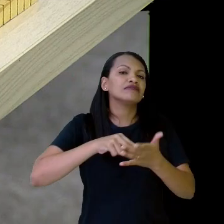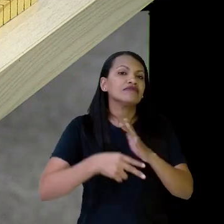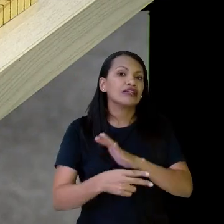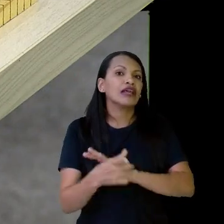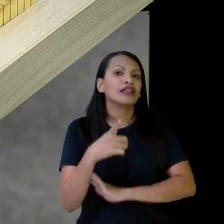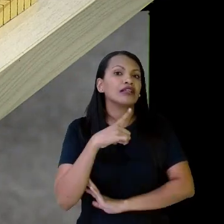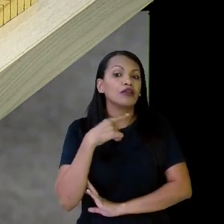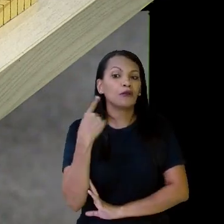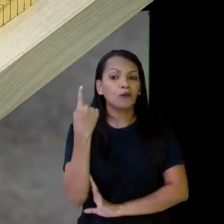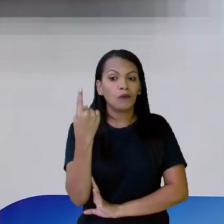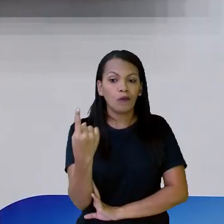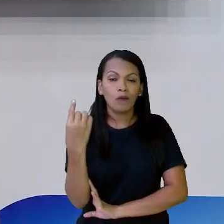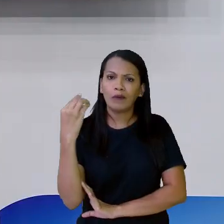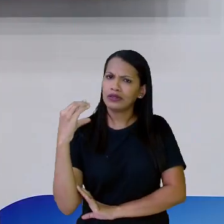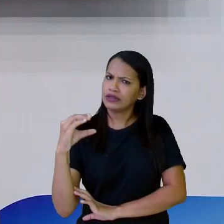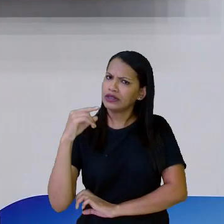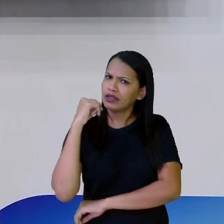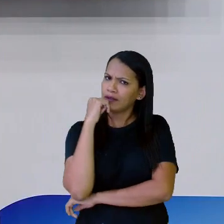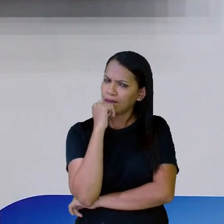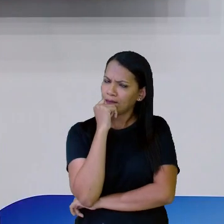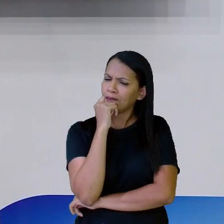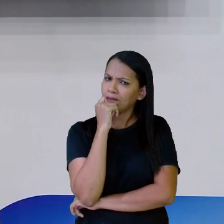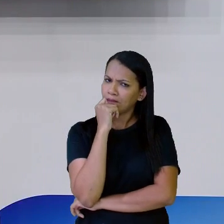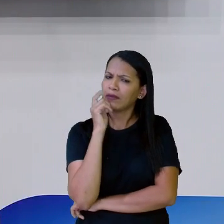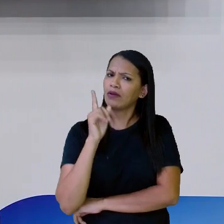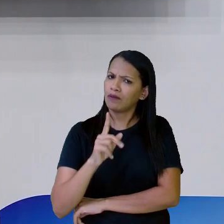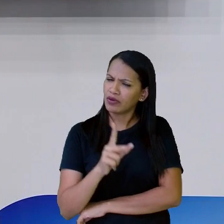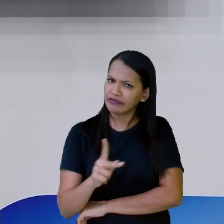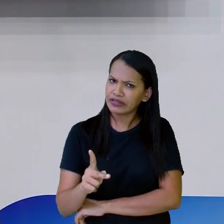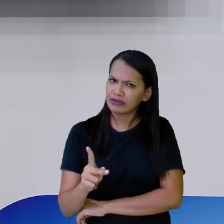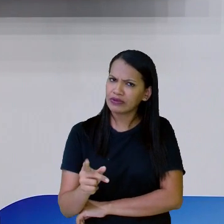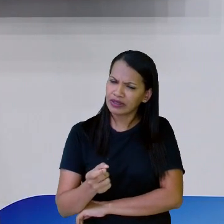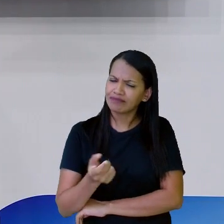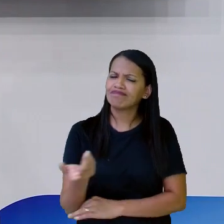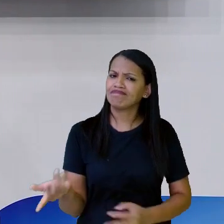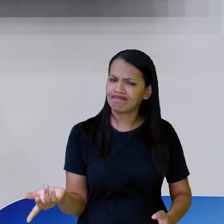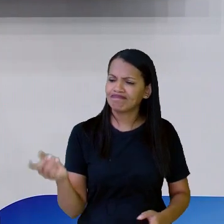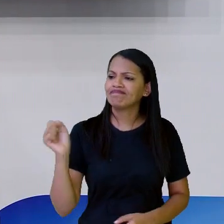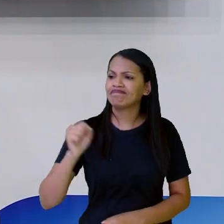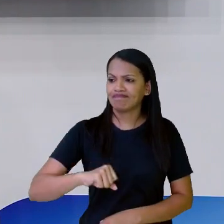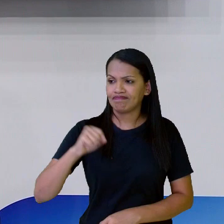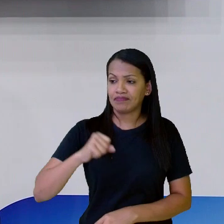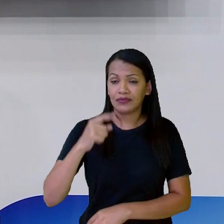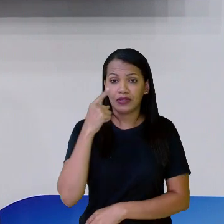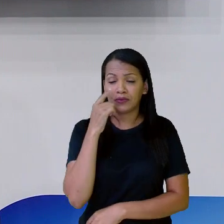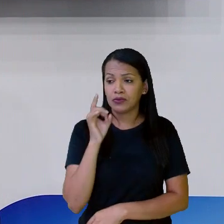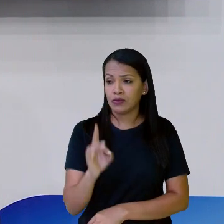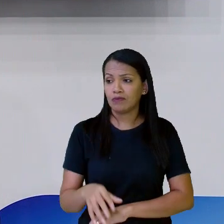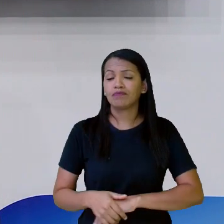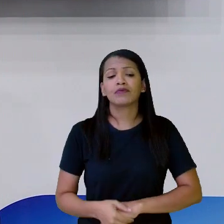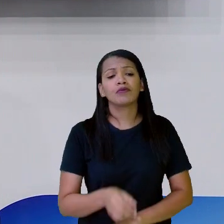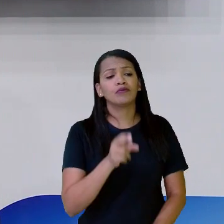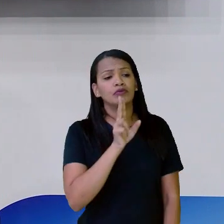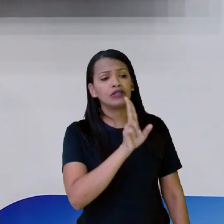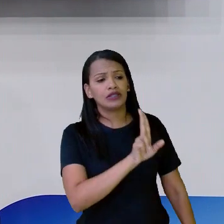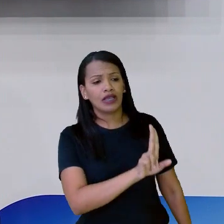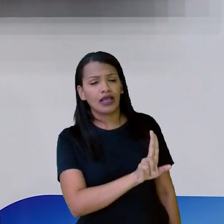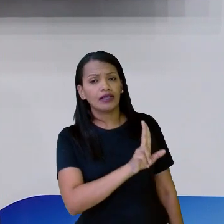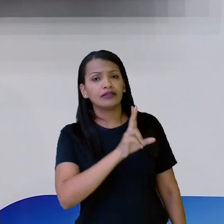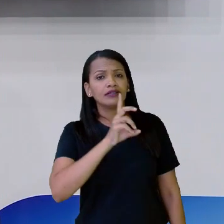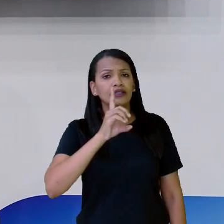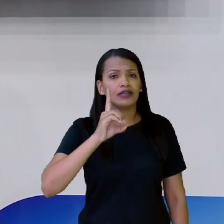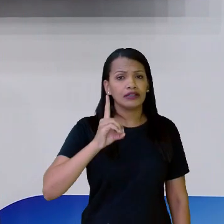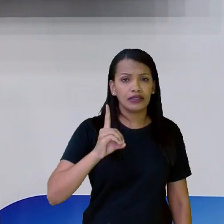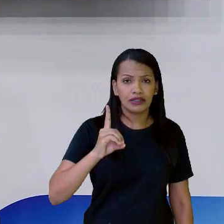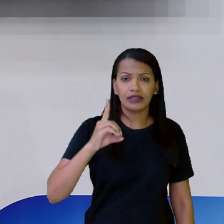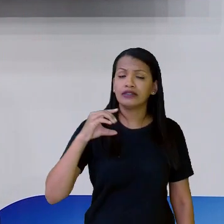unidades. Oxe, professora, é assim? Claro que é. Eu estou aqui mudando as ordens, ó. Ordem